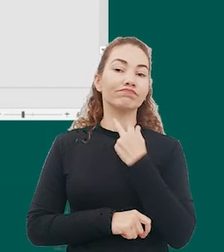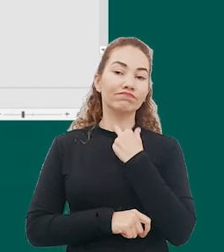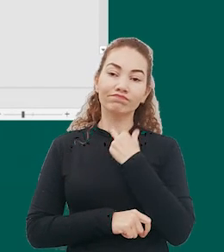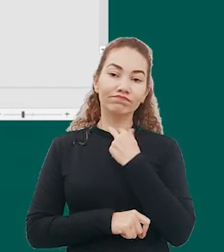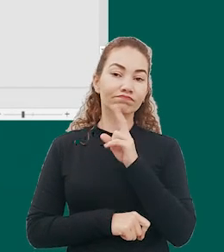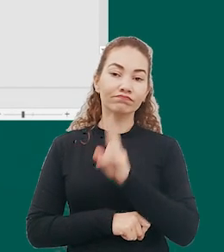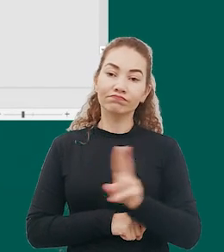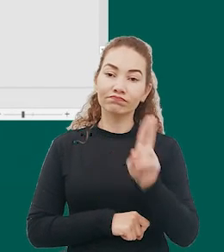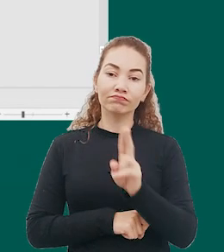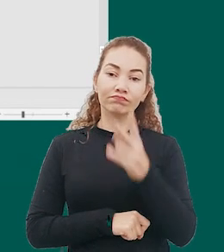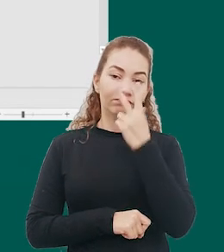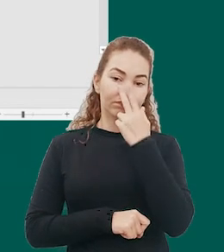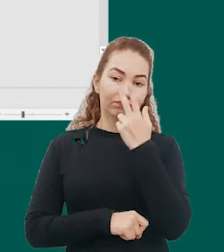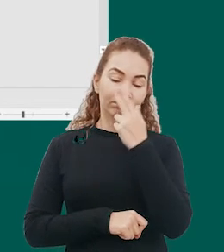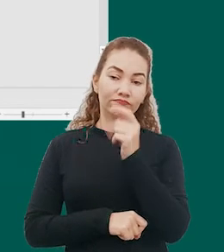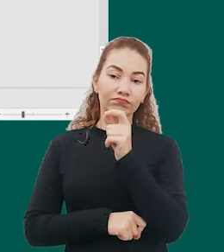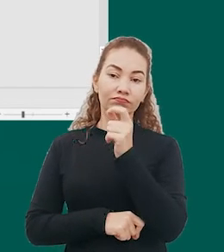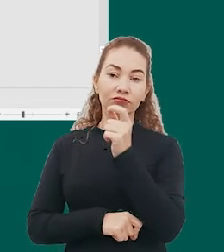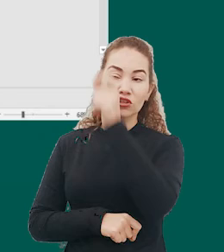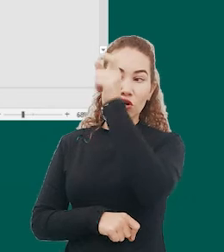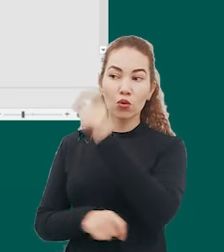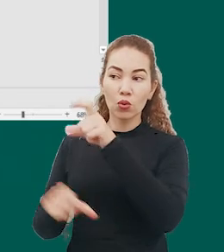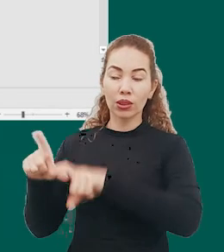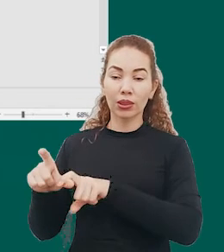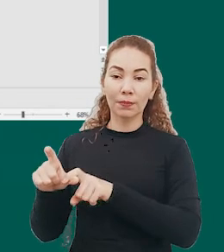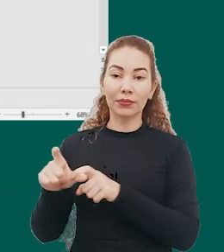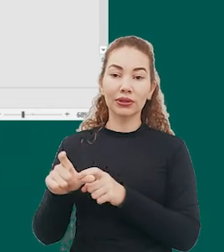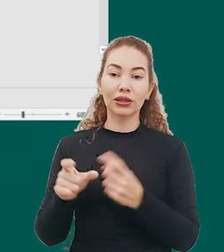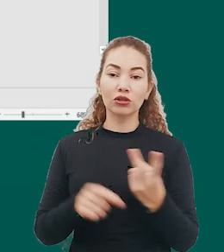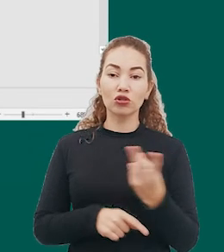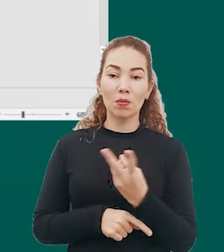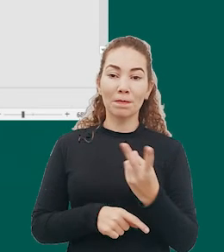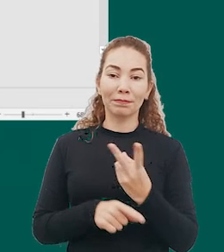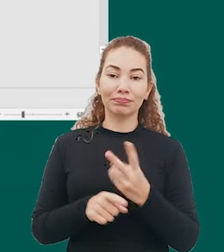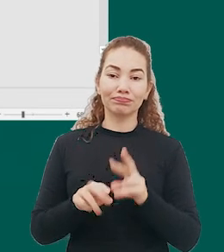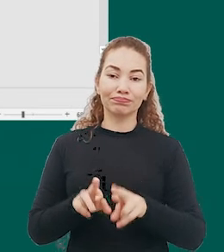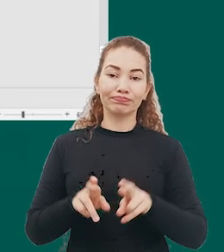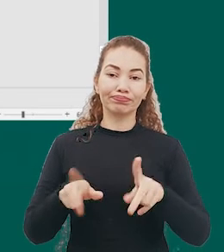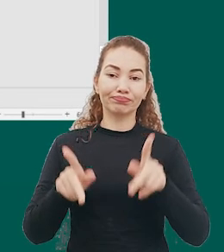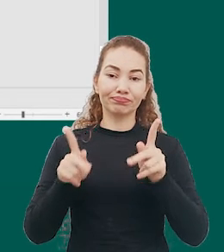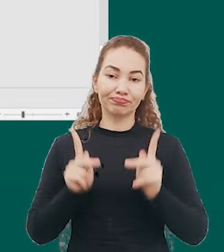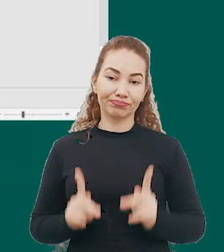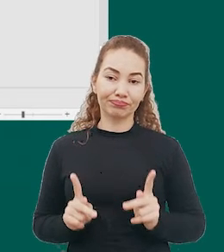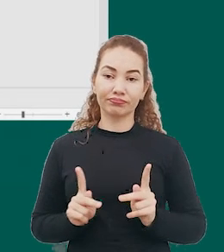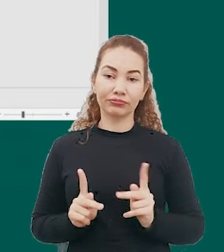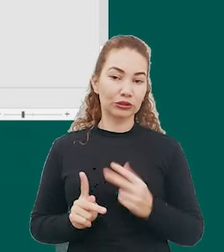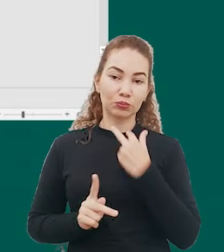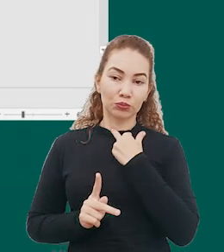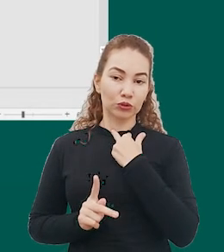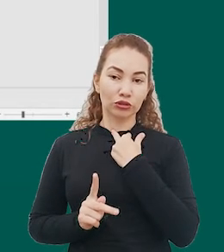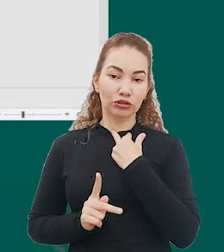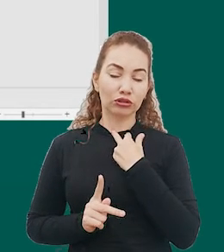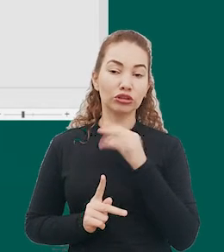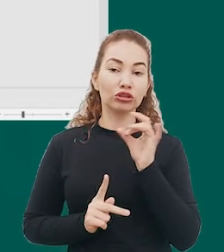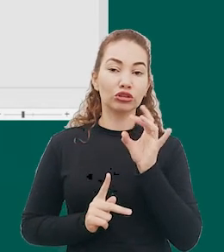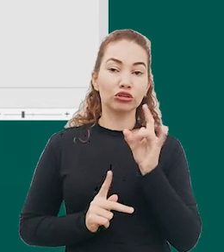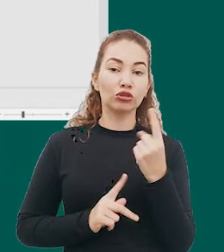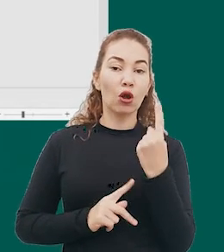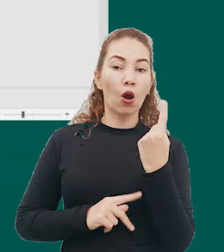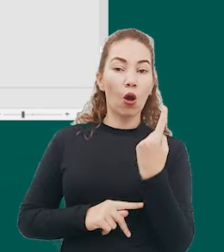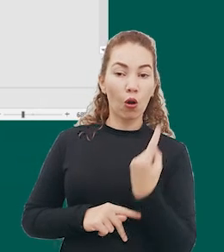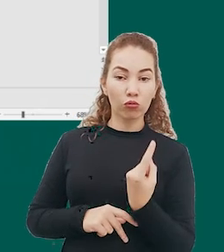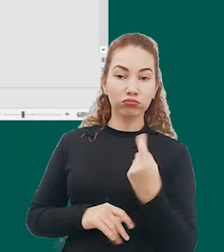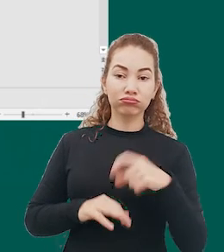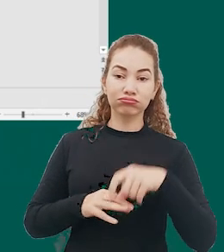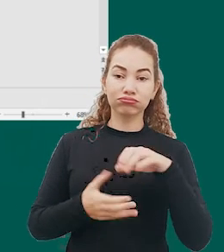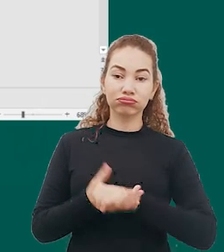posso usar o mesmo dependente para duas pessoas, certo? Então, apenas um dos